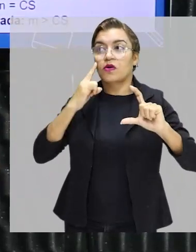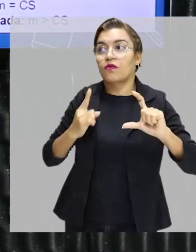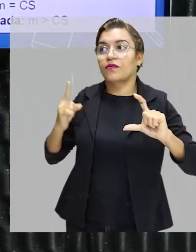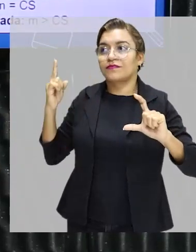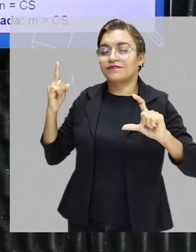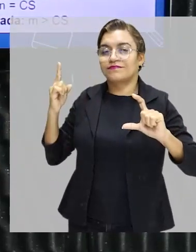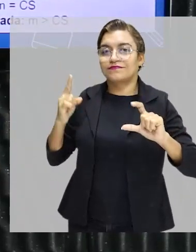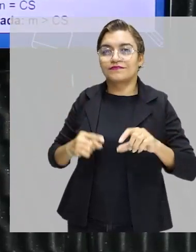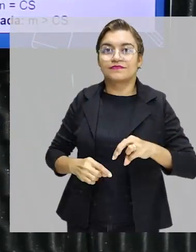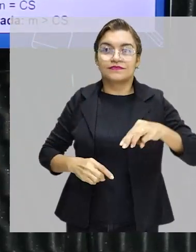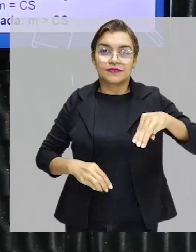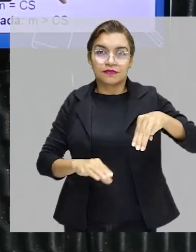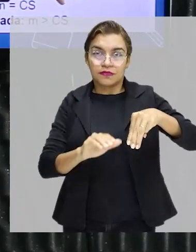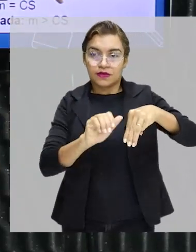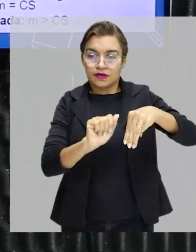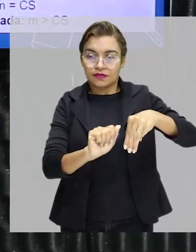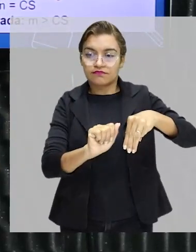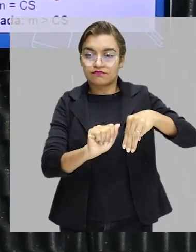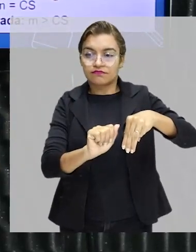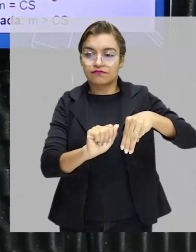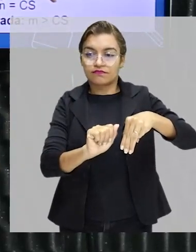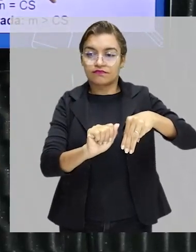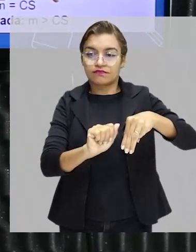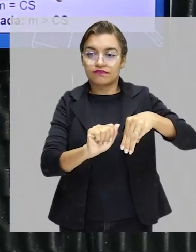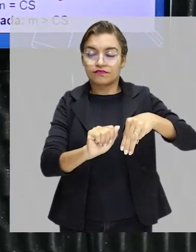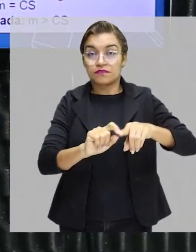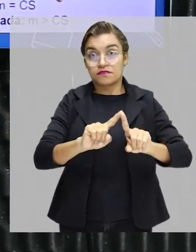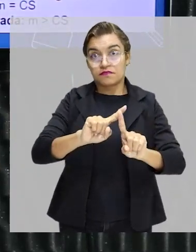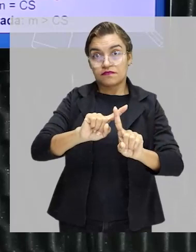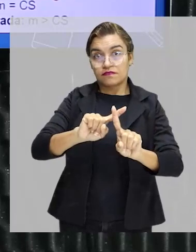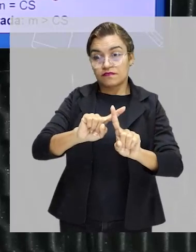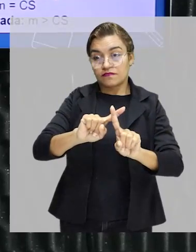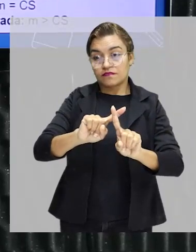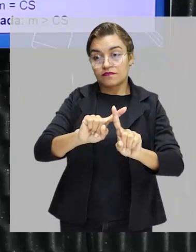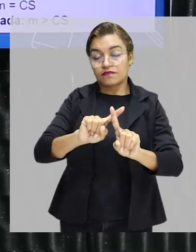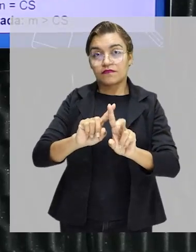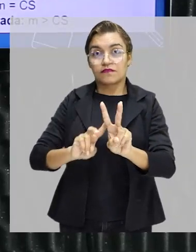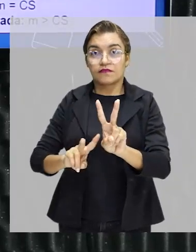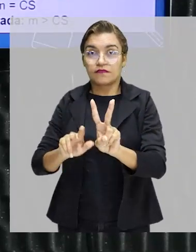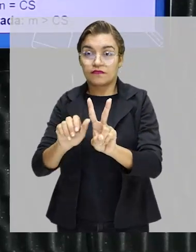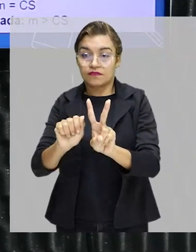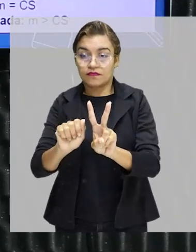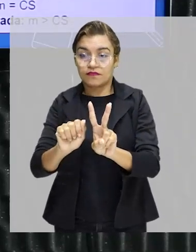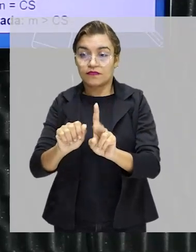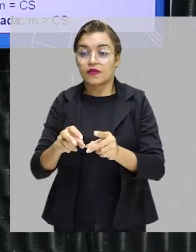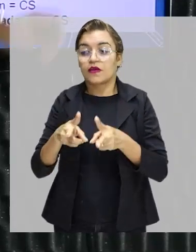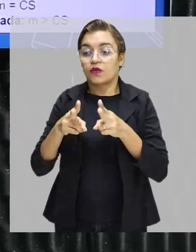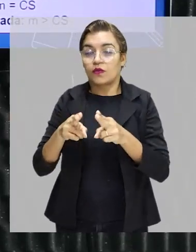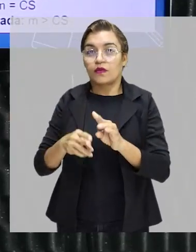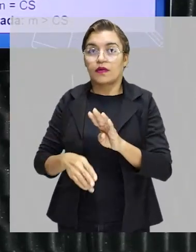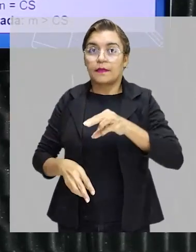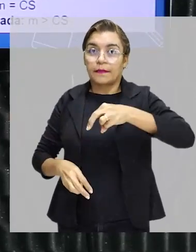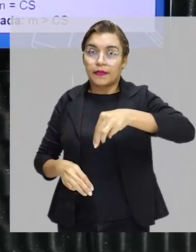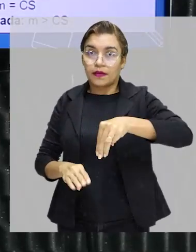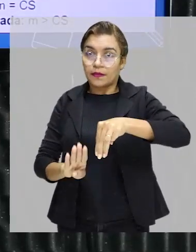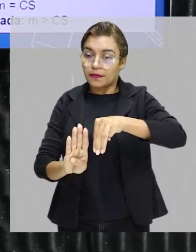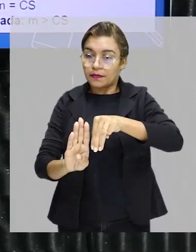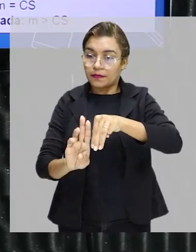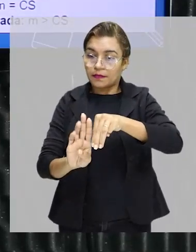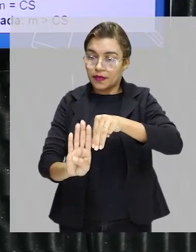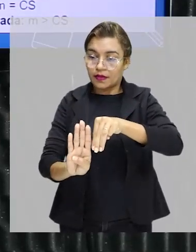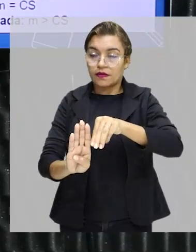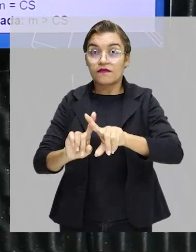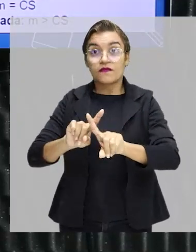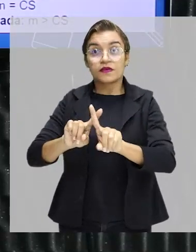aqui, molaridade, e aí no caso seria ácido-base. Molaridade do ácido vezes o volume do ácido, igual a molaridade